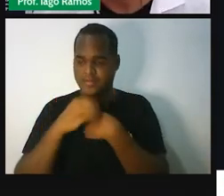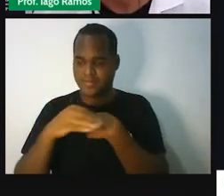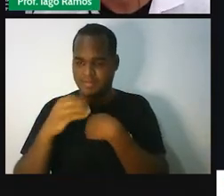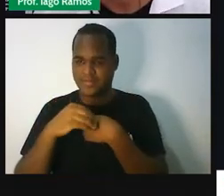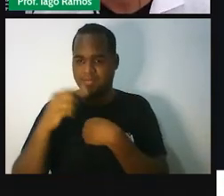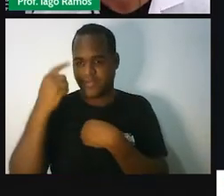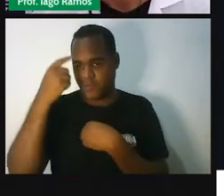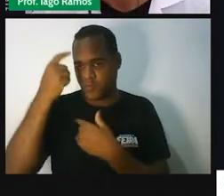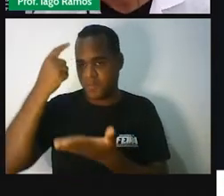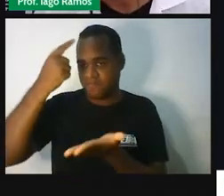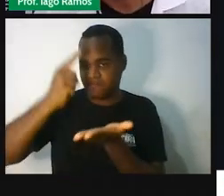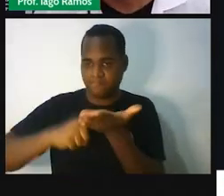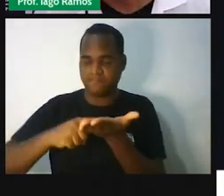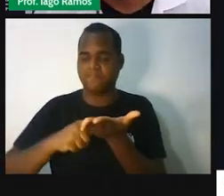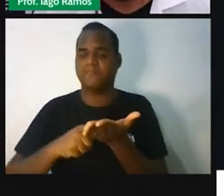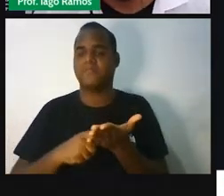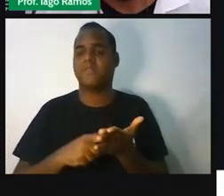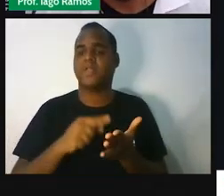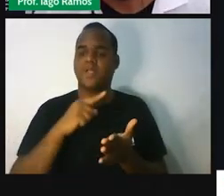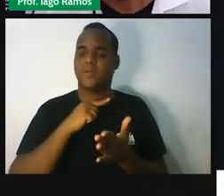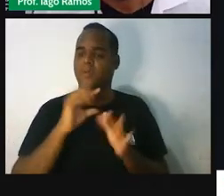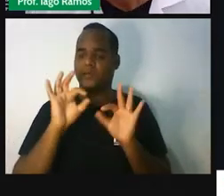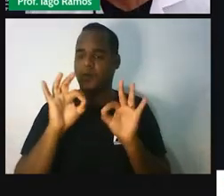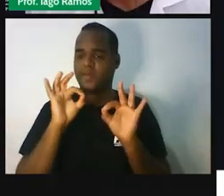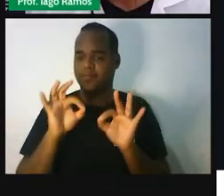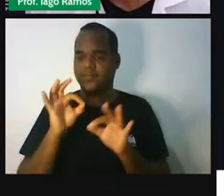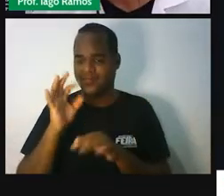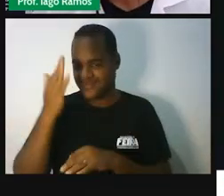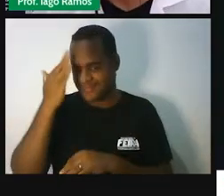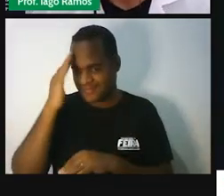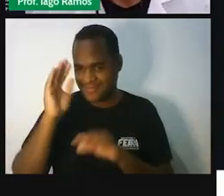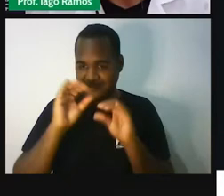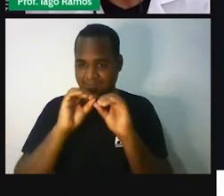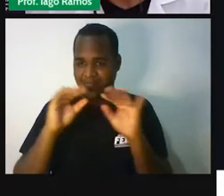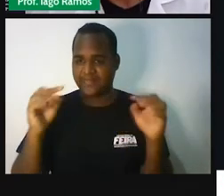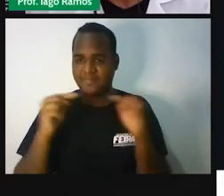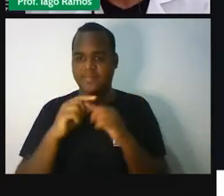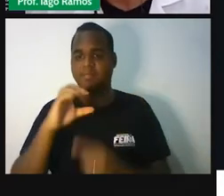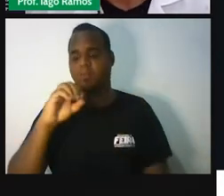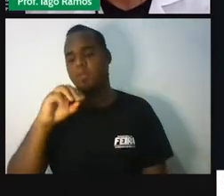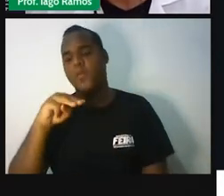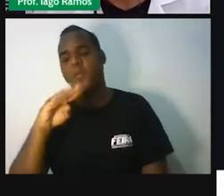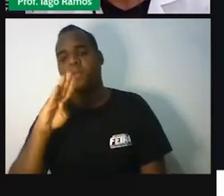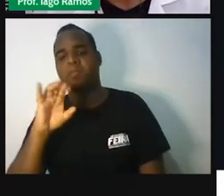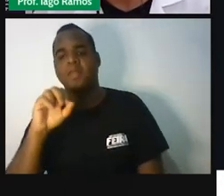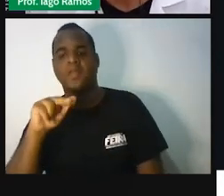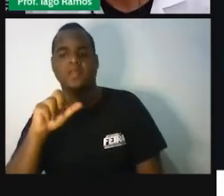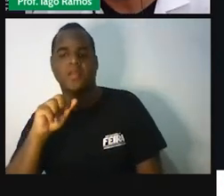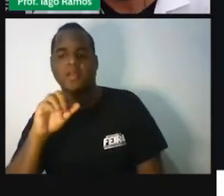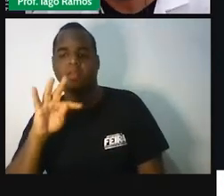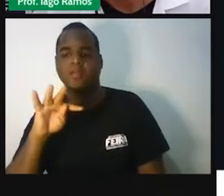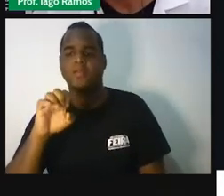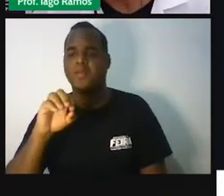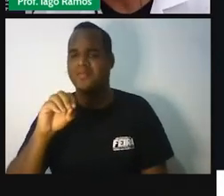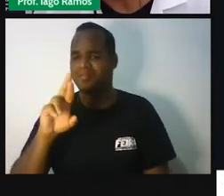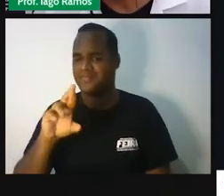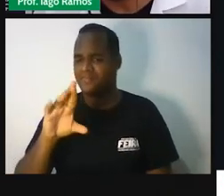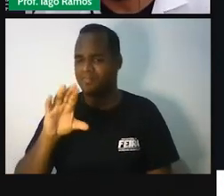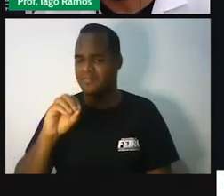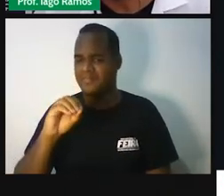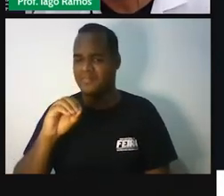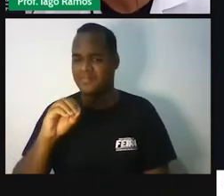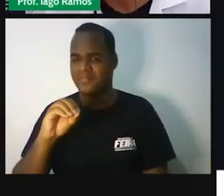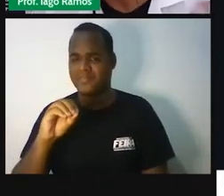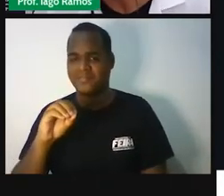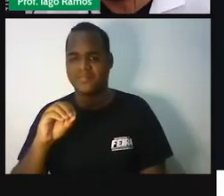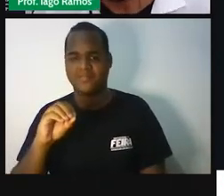com raciocínio combinatório. Professor, essa palavra é complicada, parece difícil.